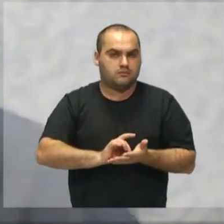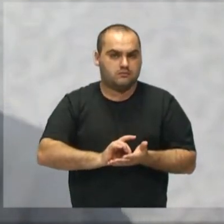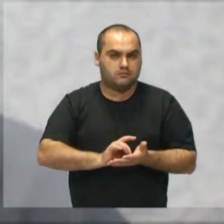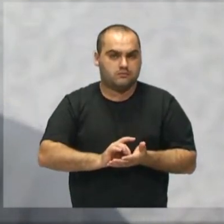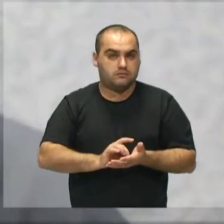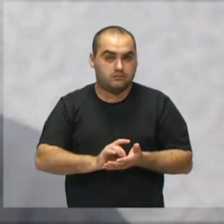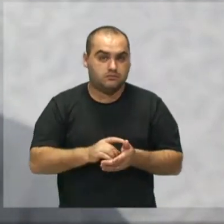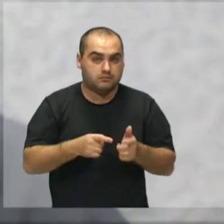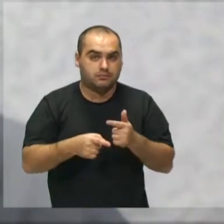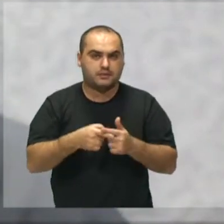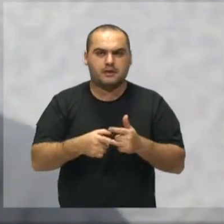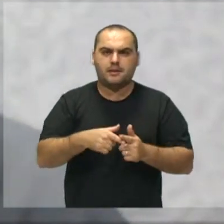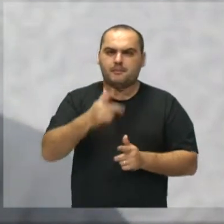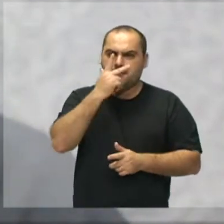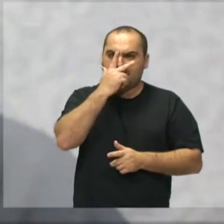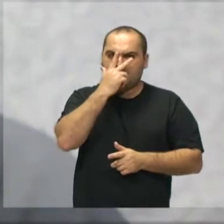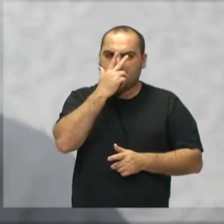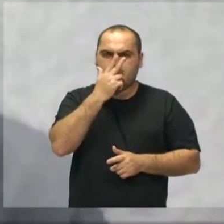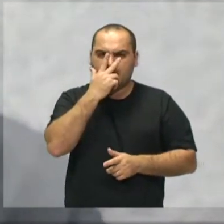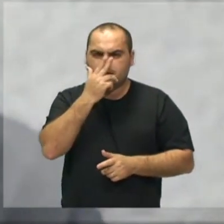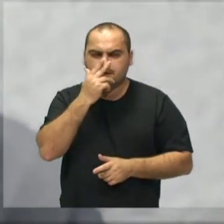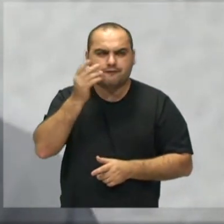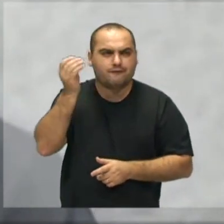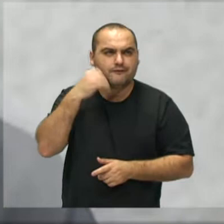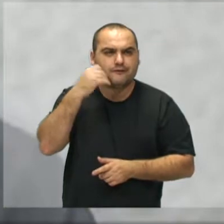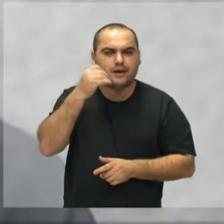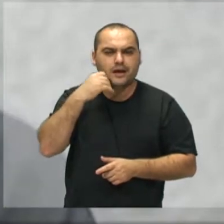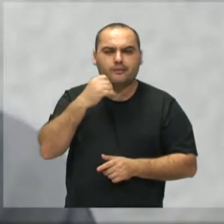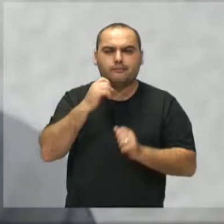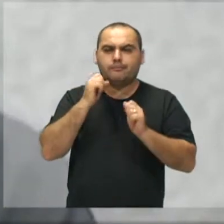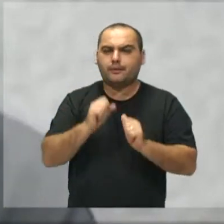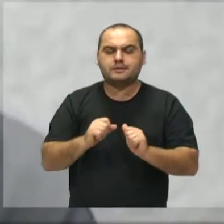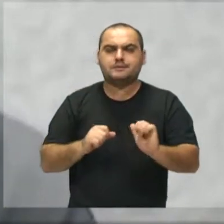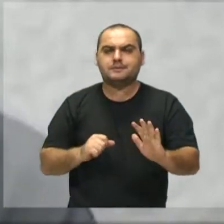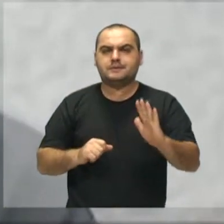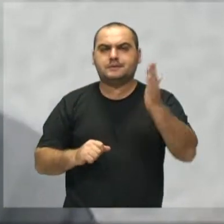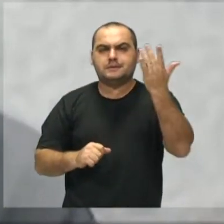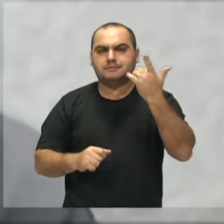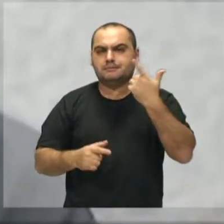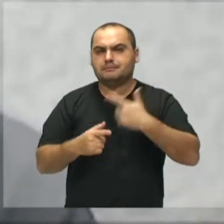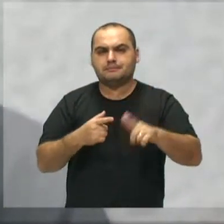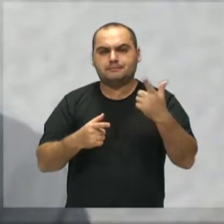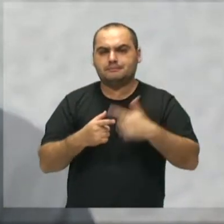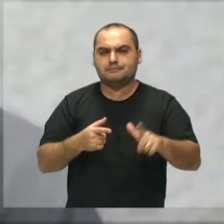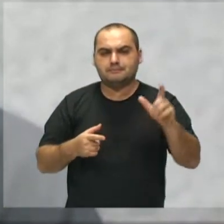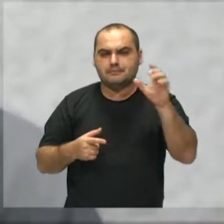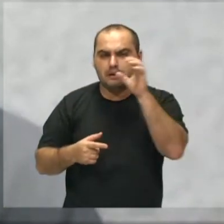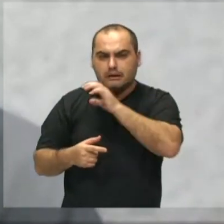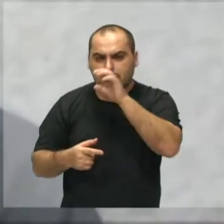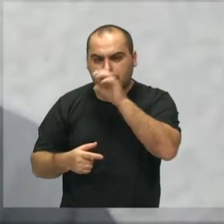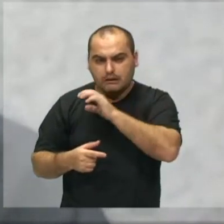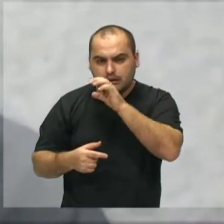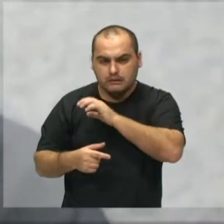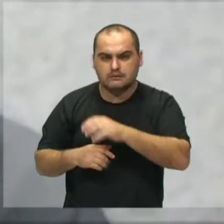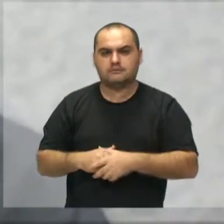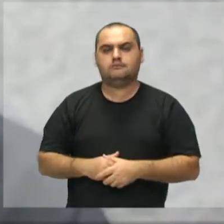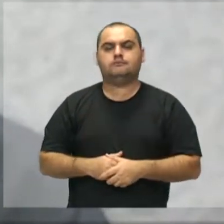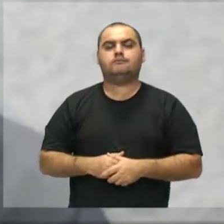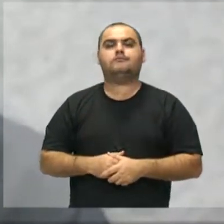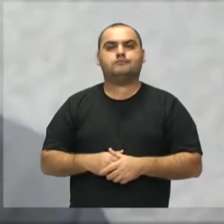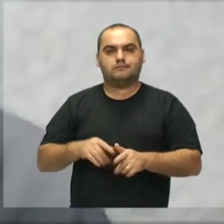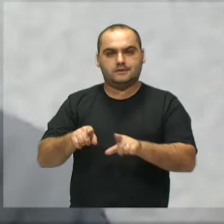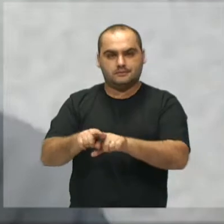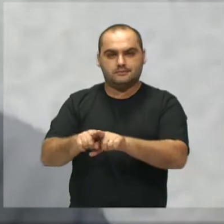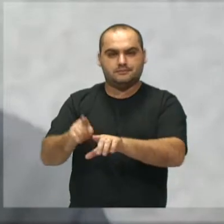tudo parece meio frouxo e pode nos derrubar a qualquer instante. Nós ainda estamos contra o passado e inseguros com relação ao